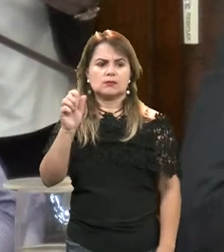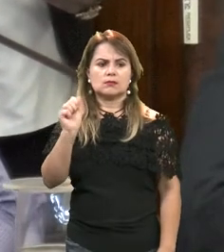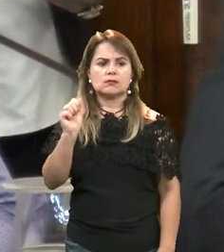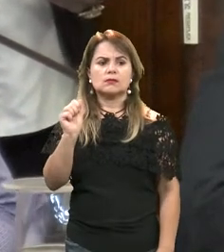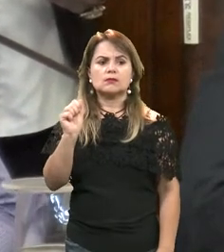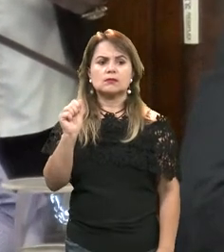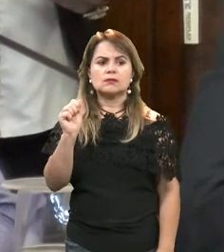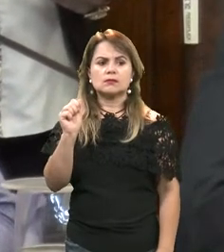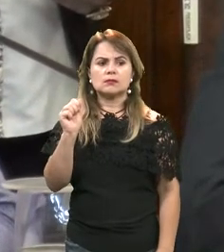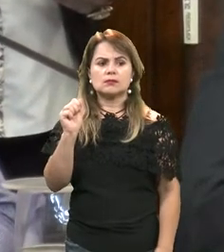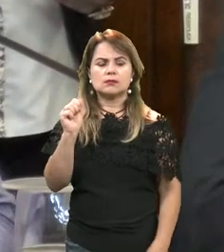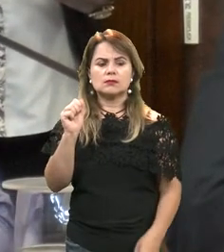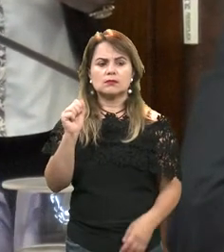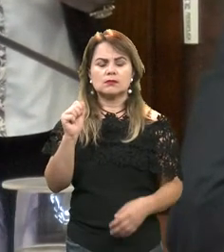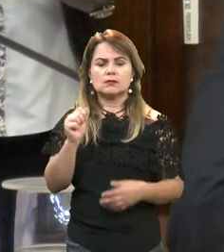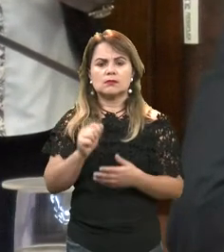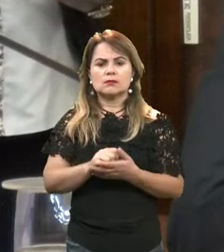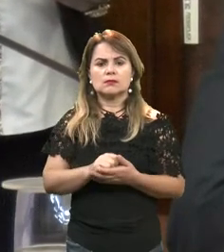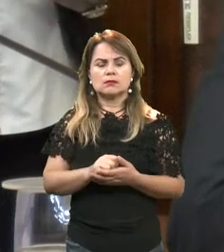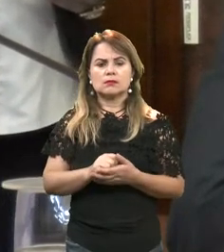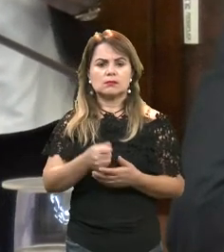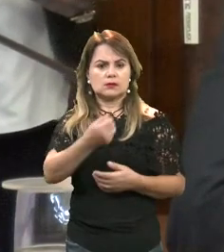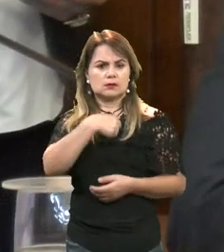Prestupa, suplente fiscal